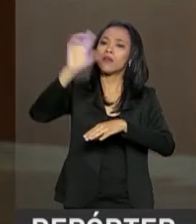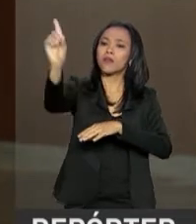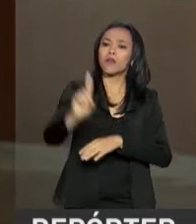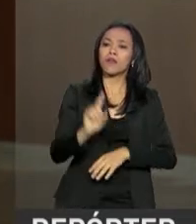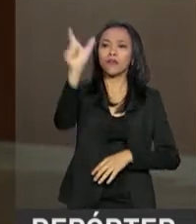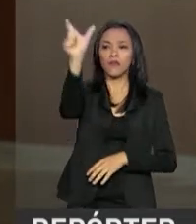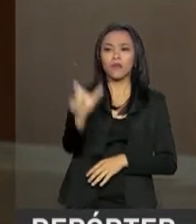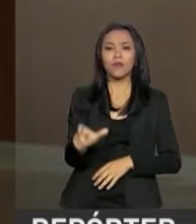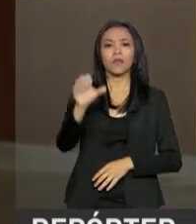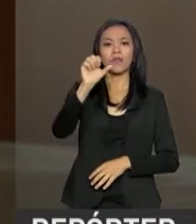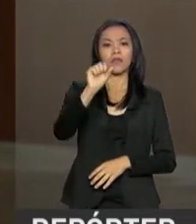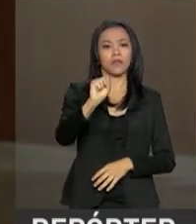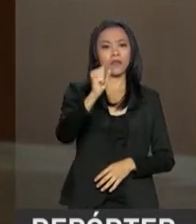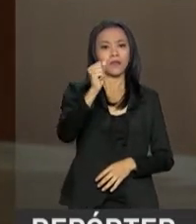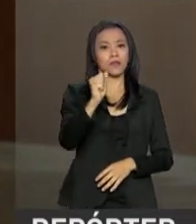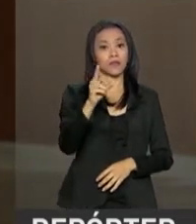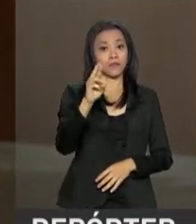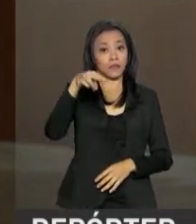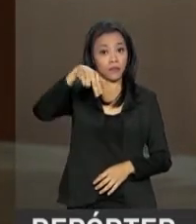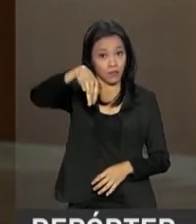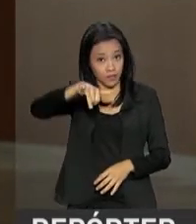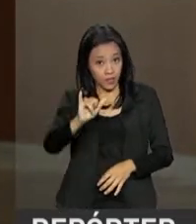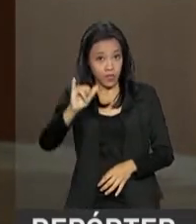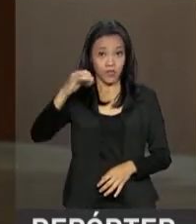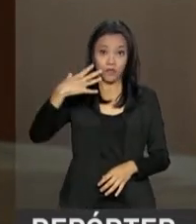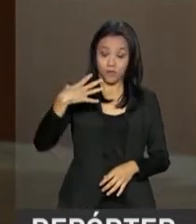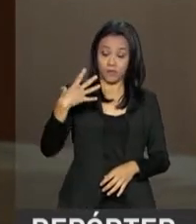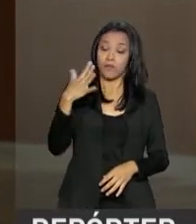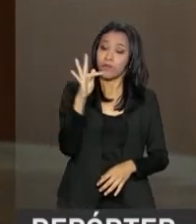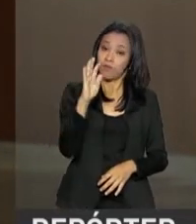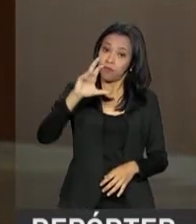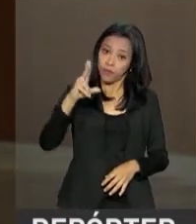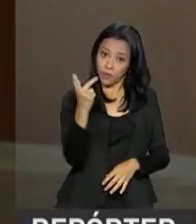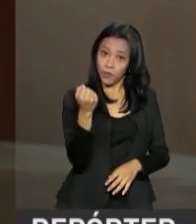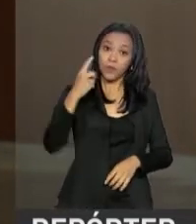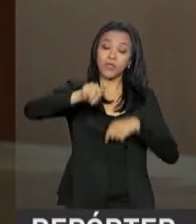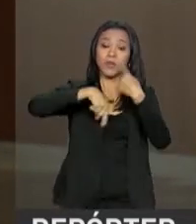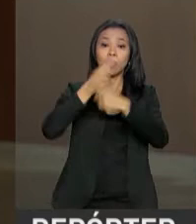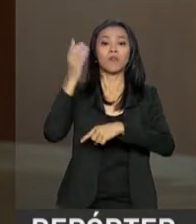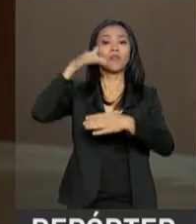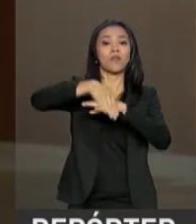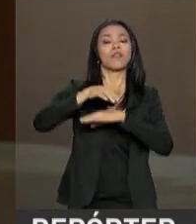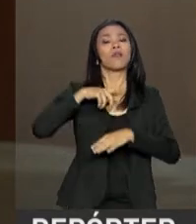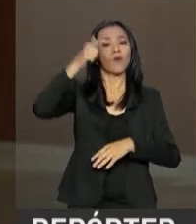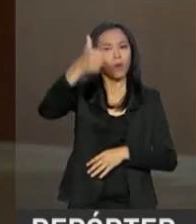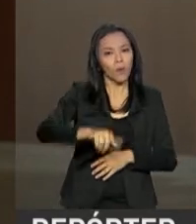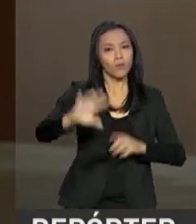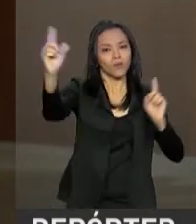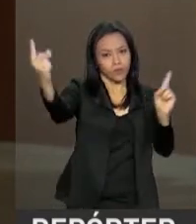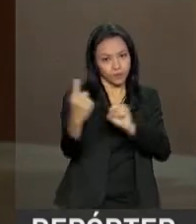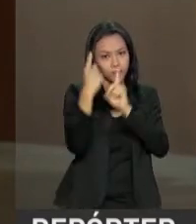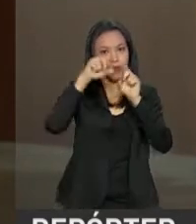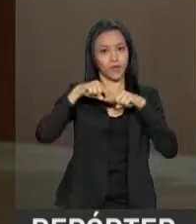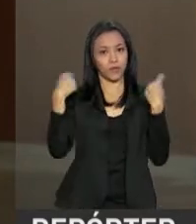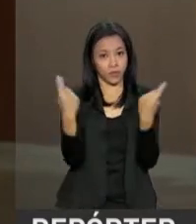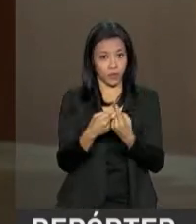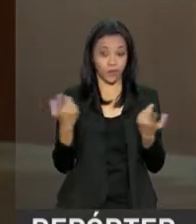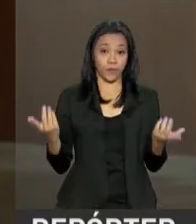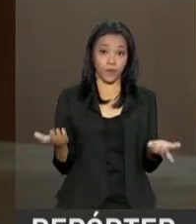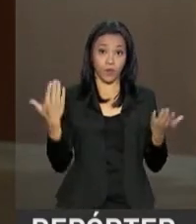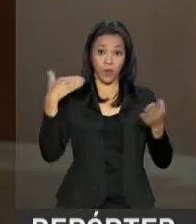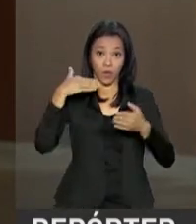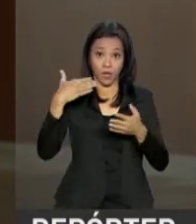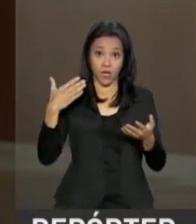às seis e meia da tarde temer se reúne aqui no palácio do planalto com o deputado federal celso russomano e na noite dessa